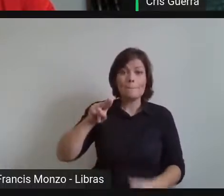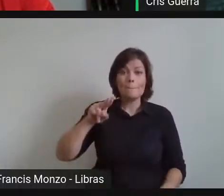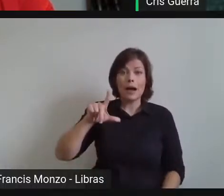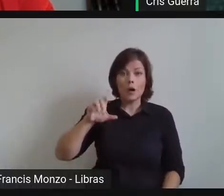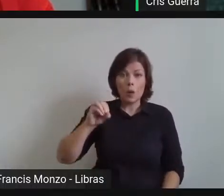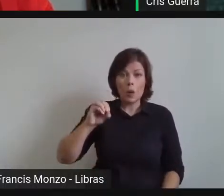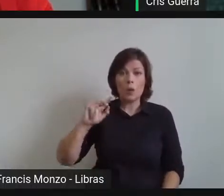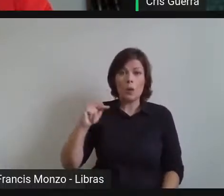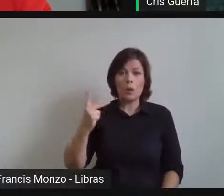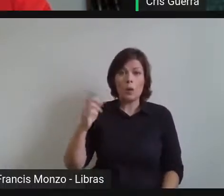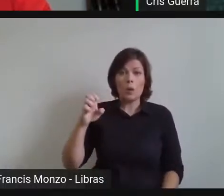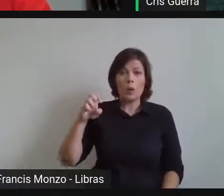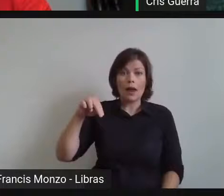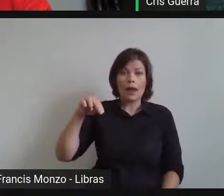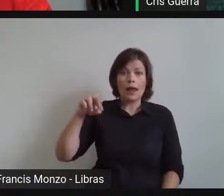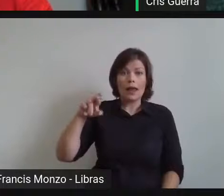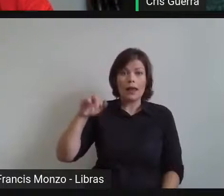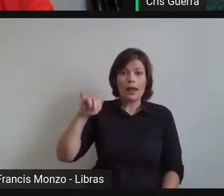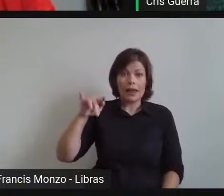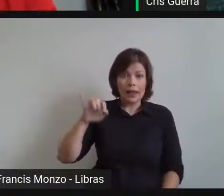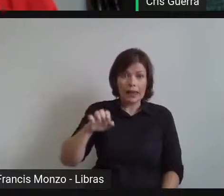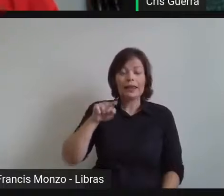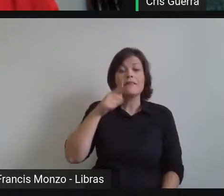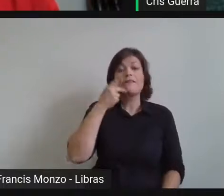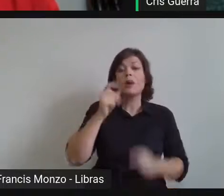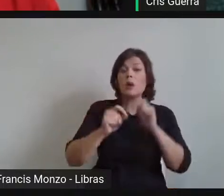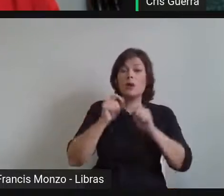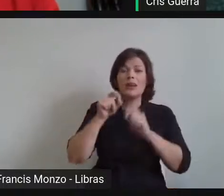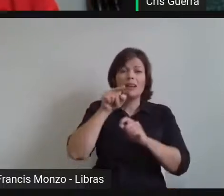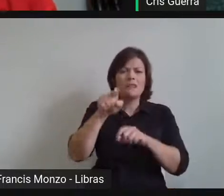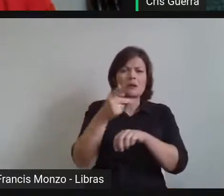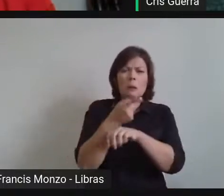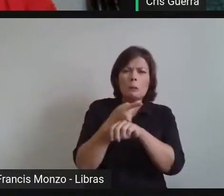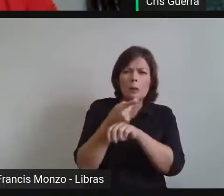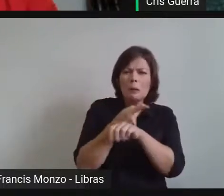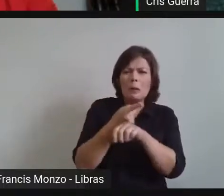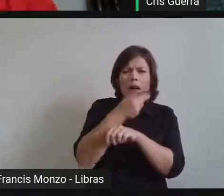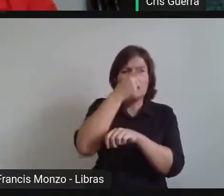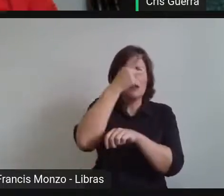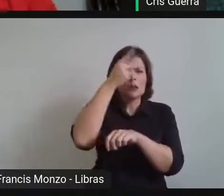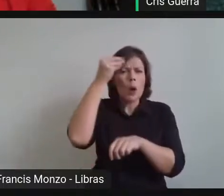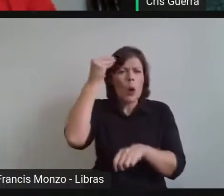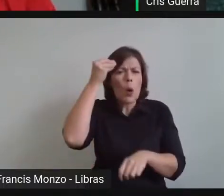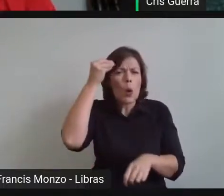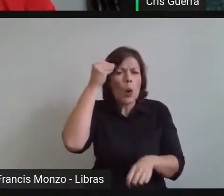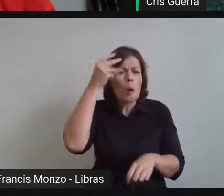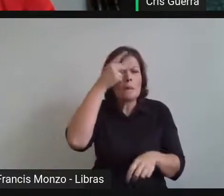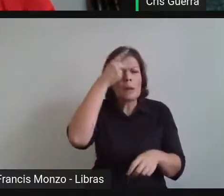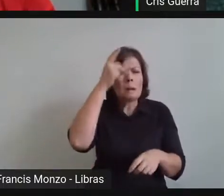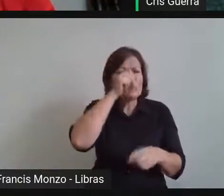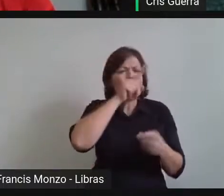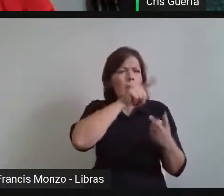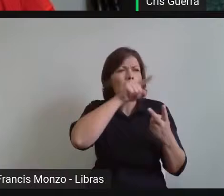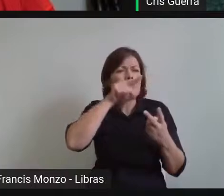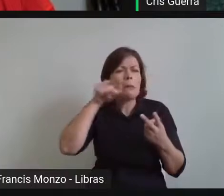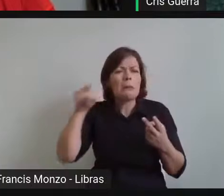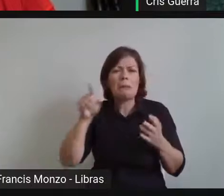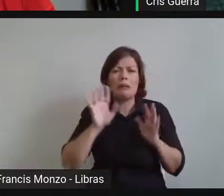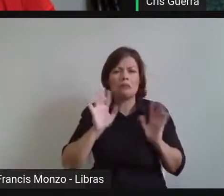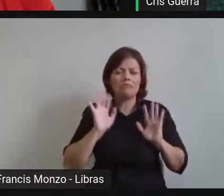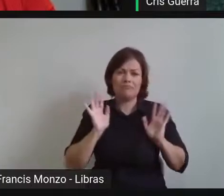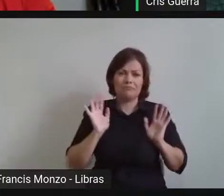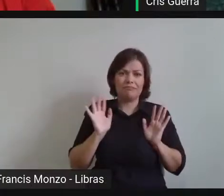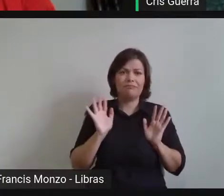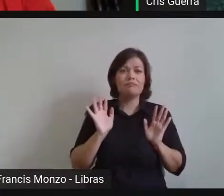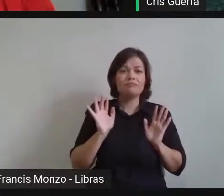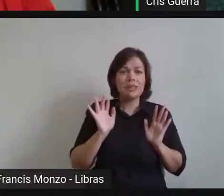coisas difíceis que aconteceram, né? E que acontecem na sociedade, nem na sua vida, nem na sociedade. E ele também, ele pergunta